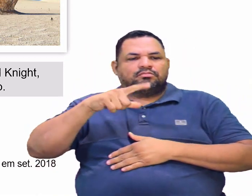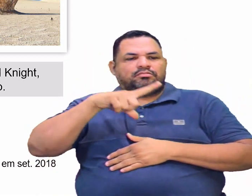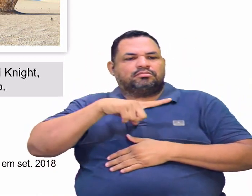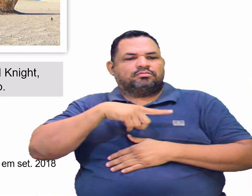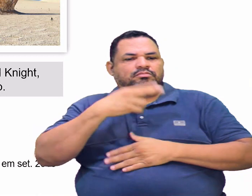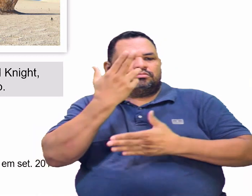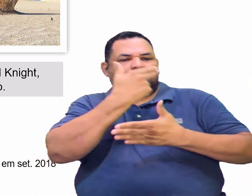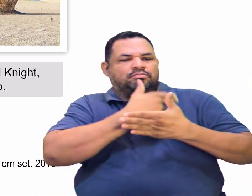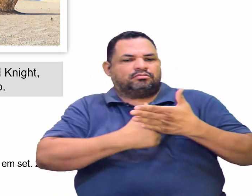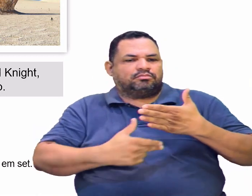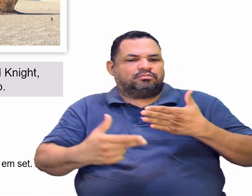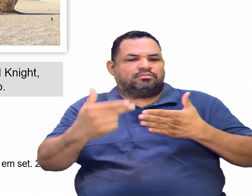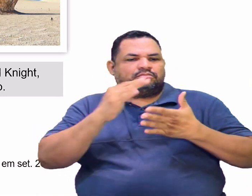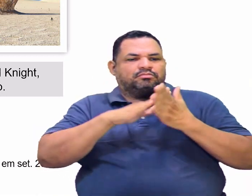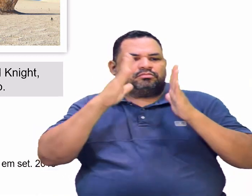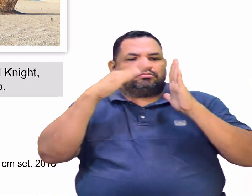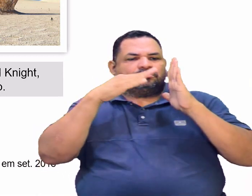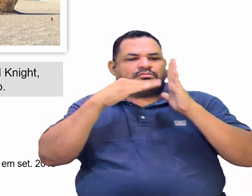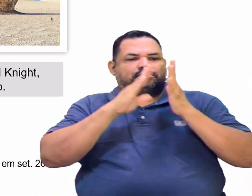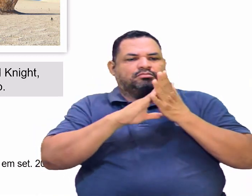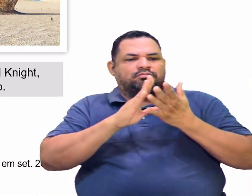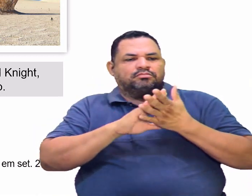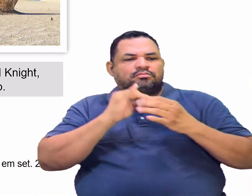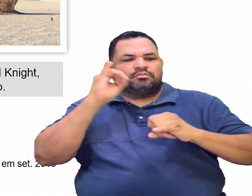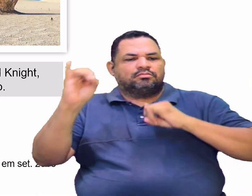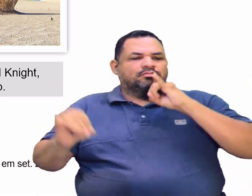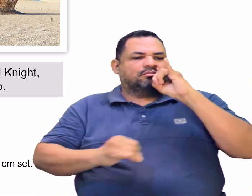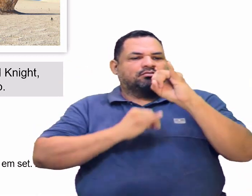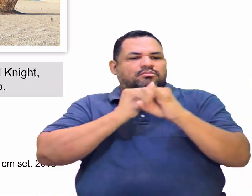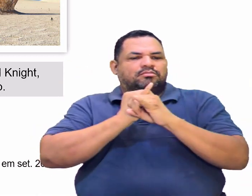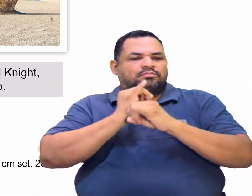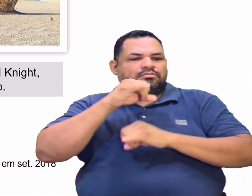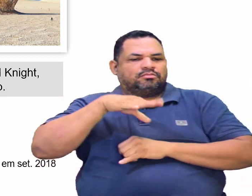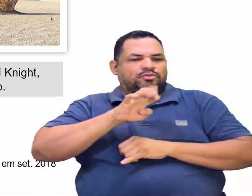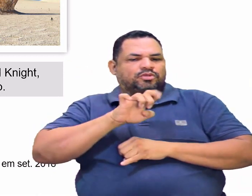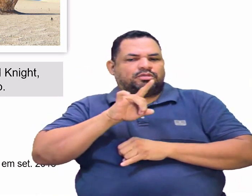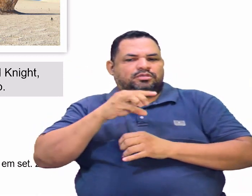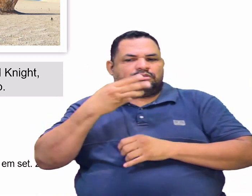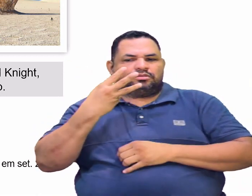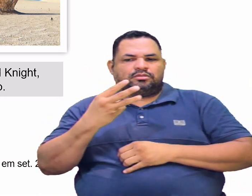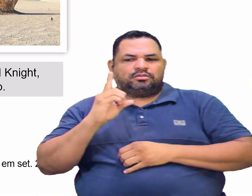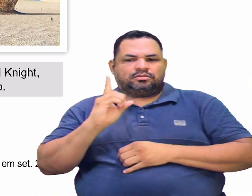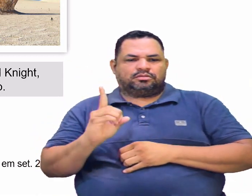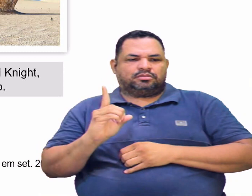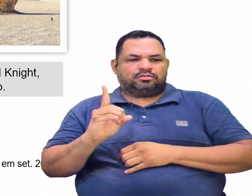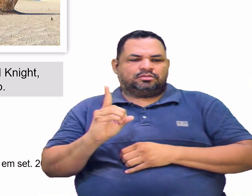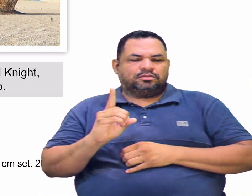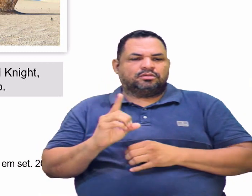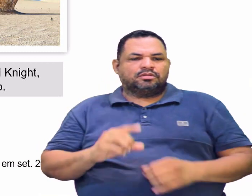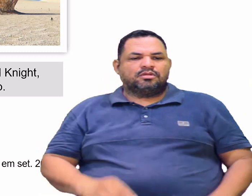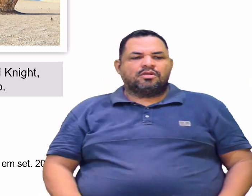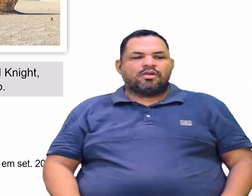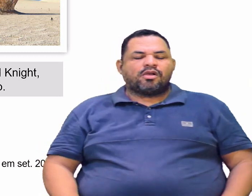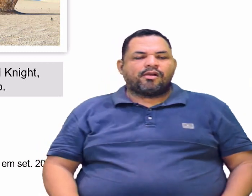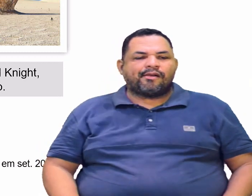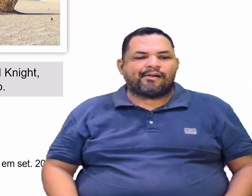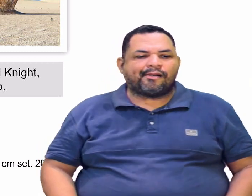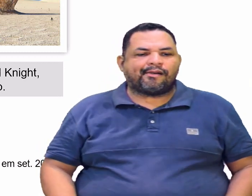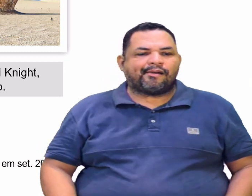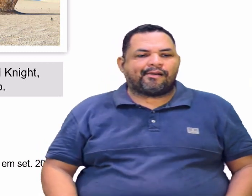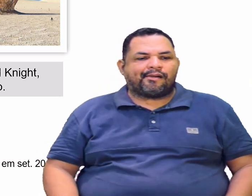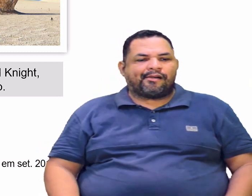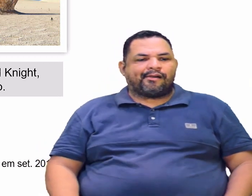a ilustração, a pintura digital, modelagem 3D, 3 dimensões, né?